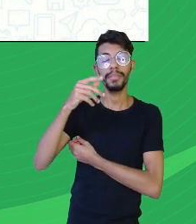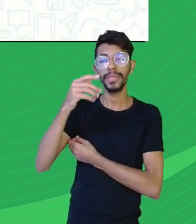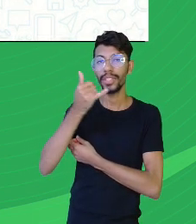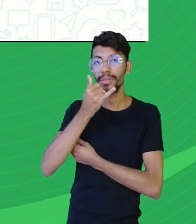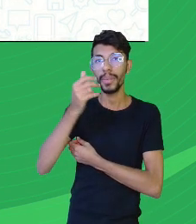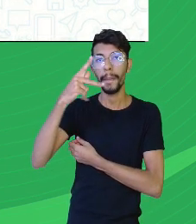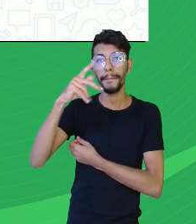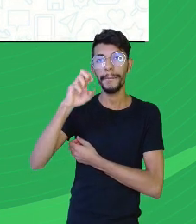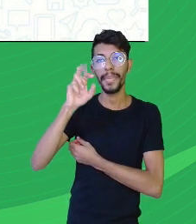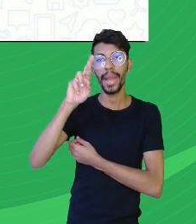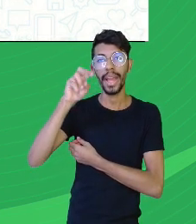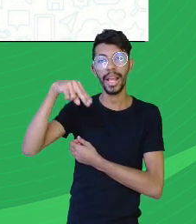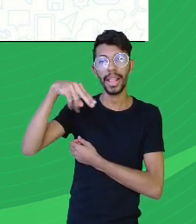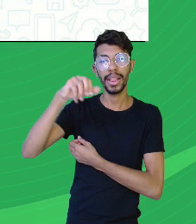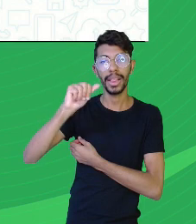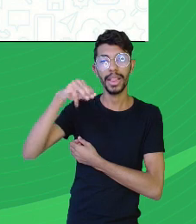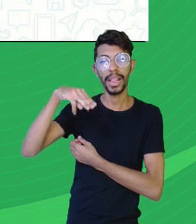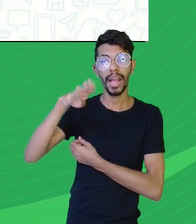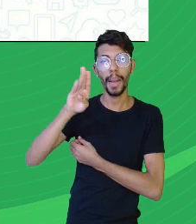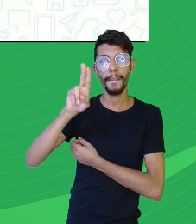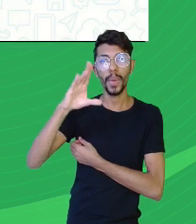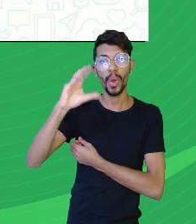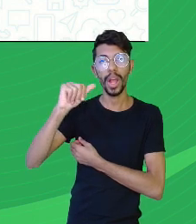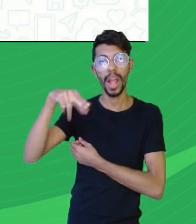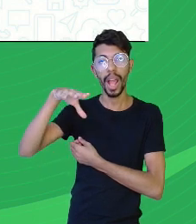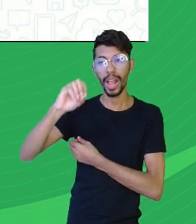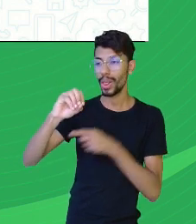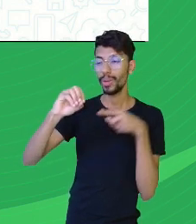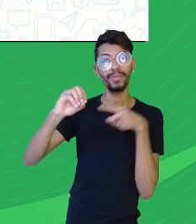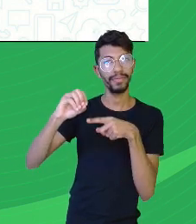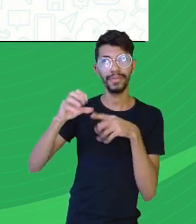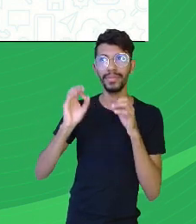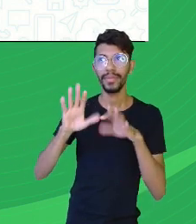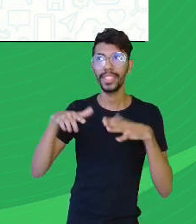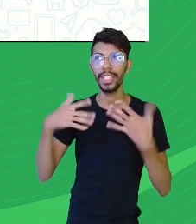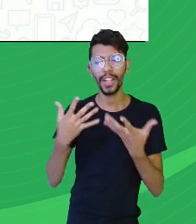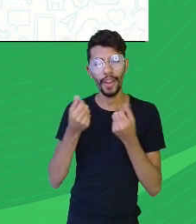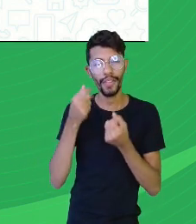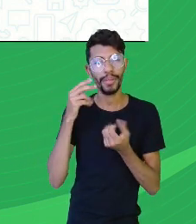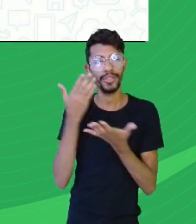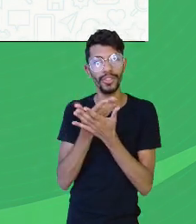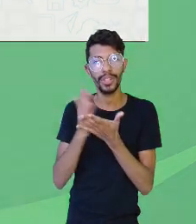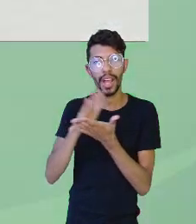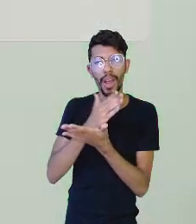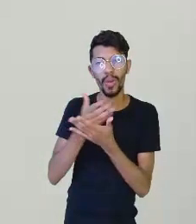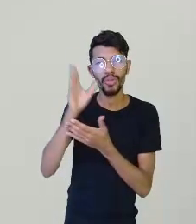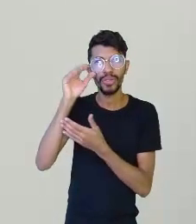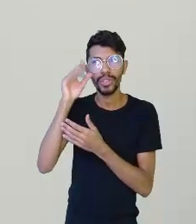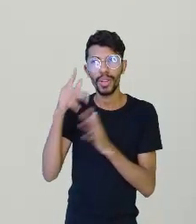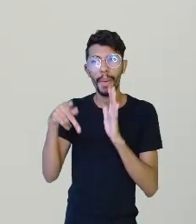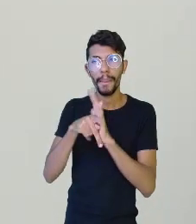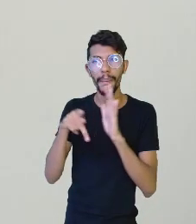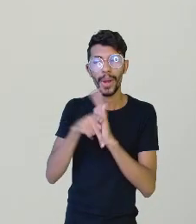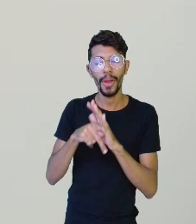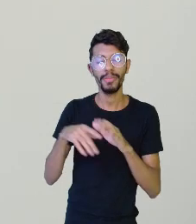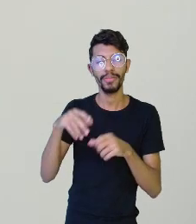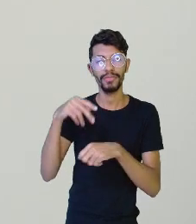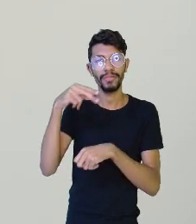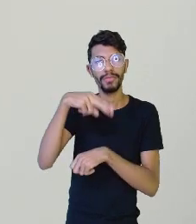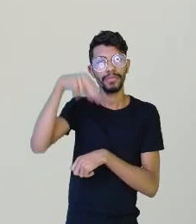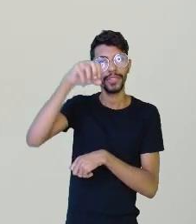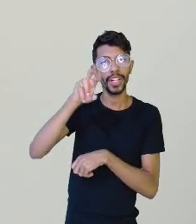pernambucano. Então, vamos ver algumas curiosidades sobre o Nordeste. Muito do que vamos trabalhar hoje você já viu. Essa é uma aula